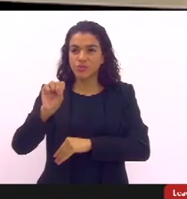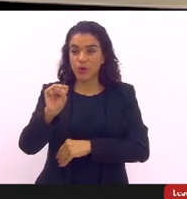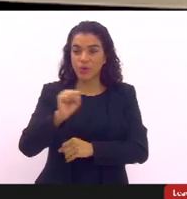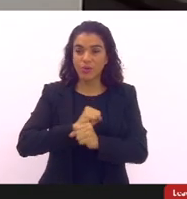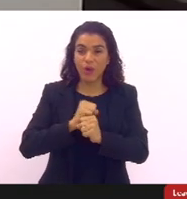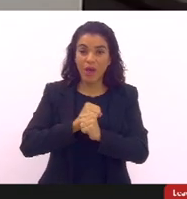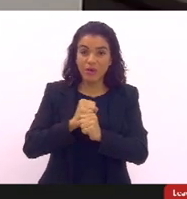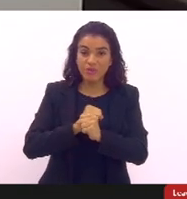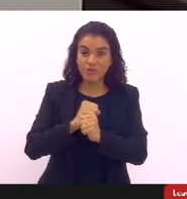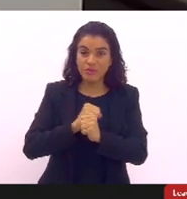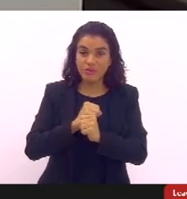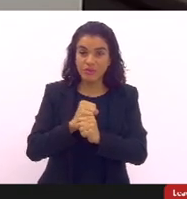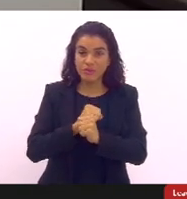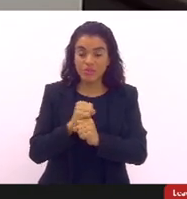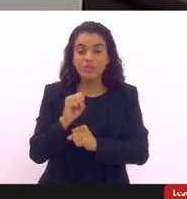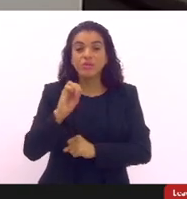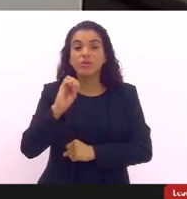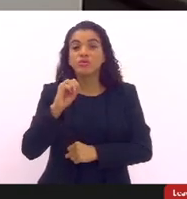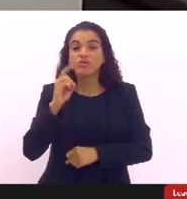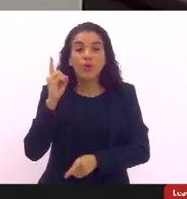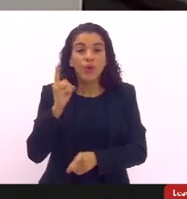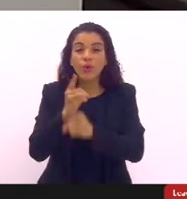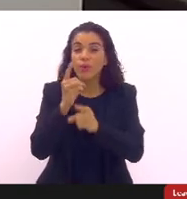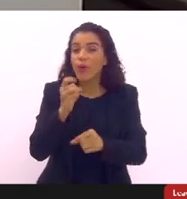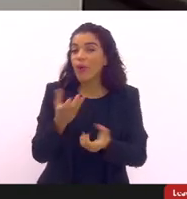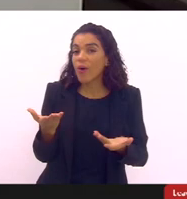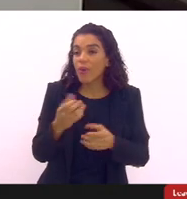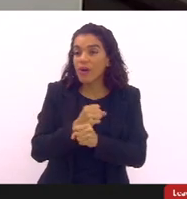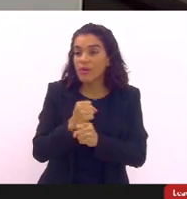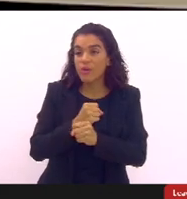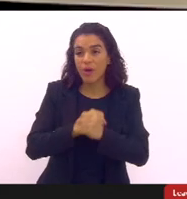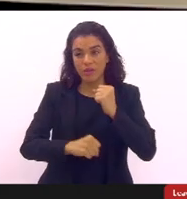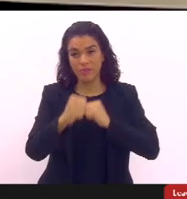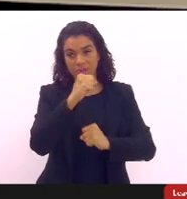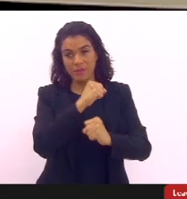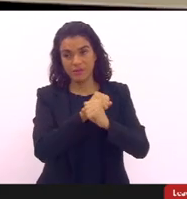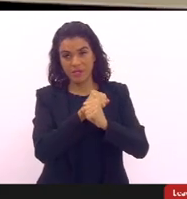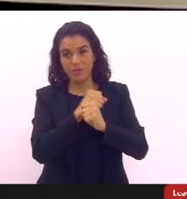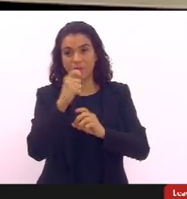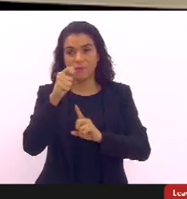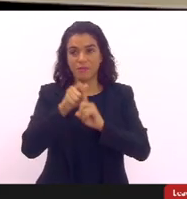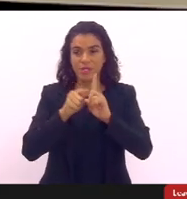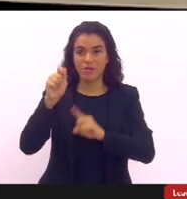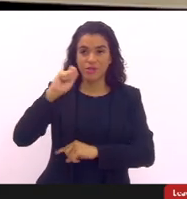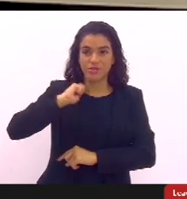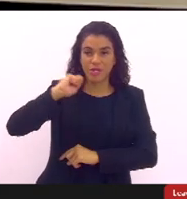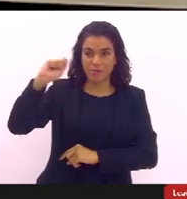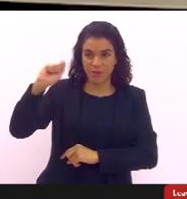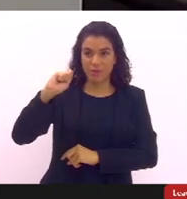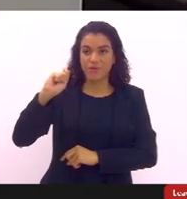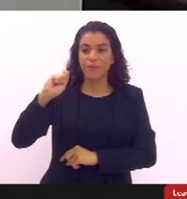mais ou menos. 8 anos, mas o senhor constatou em que ano? No passado, em abril.